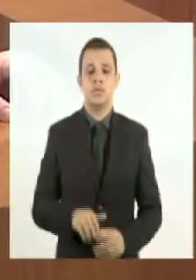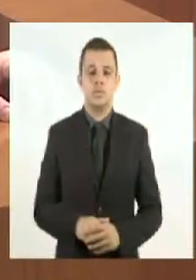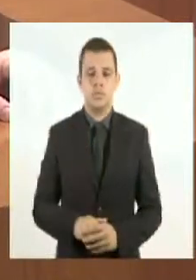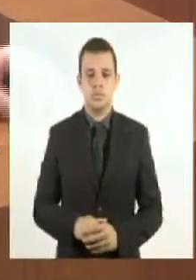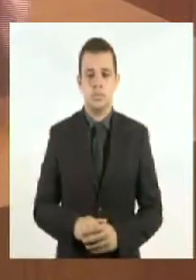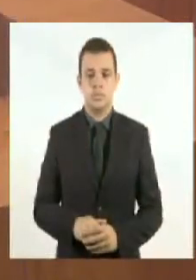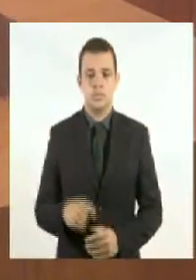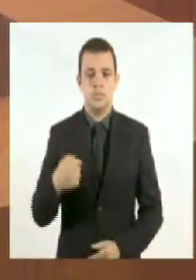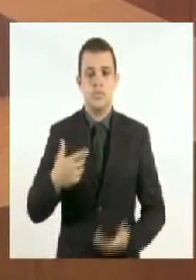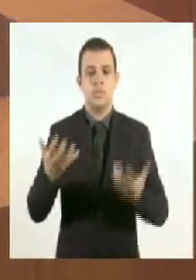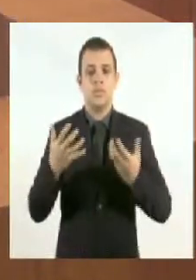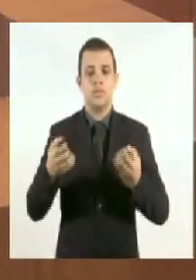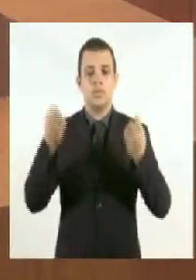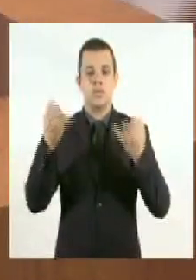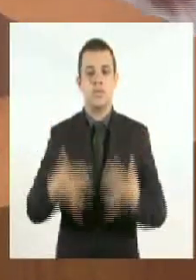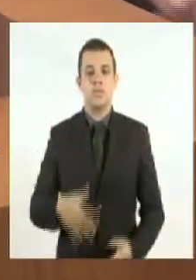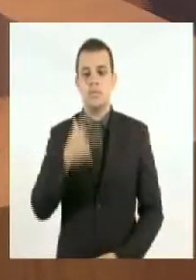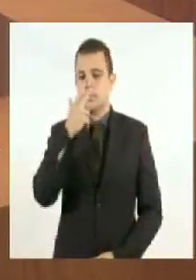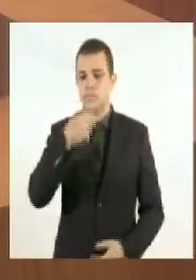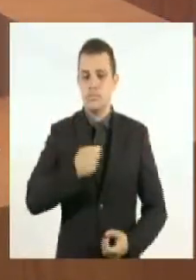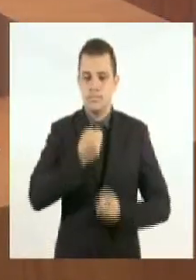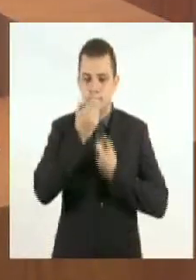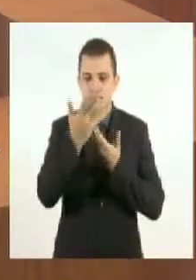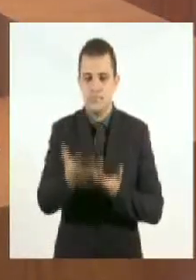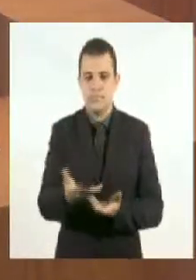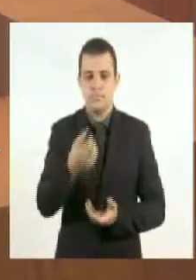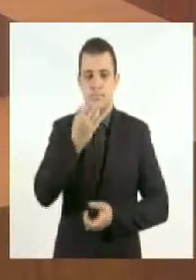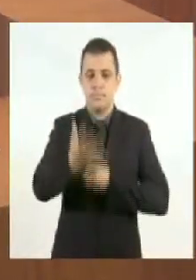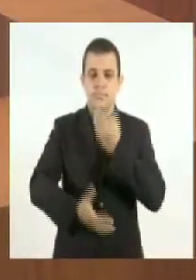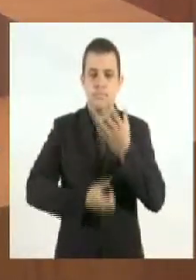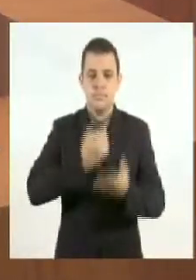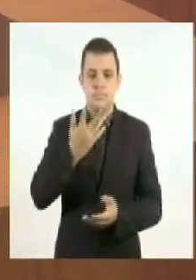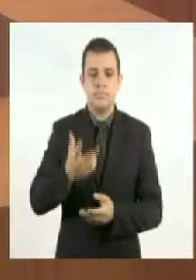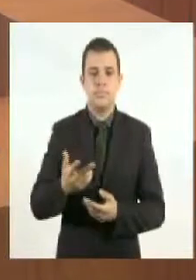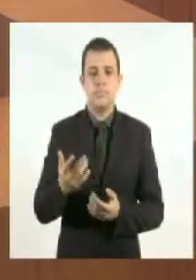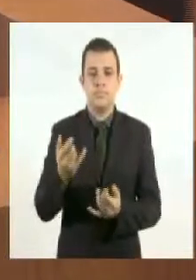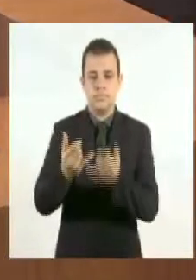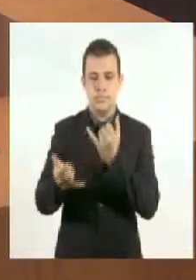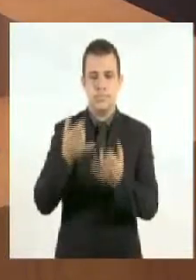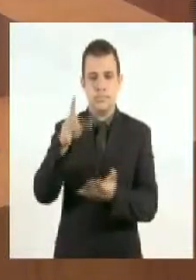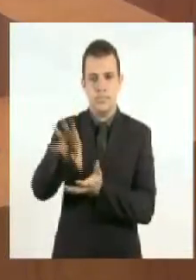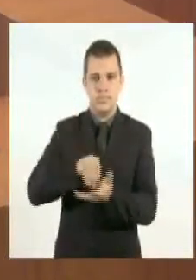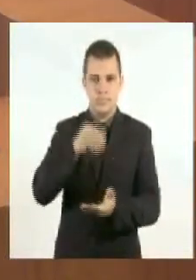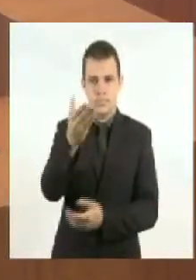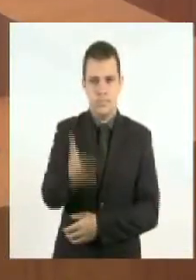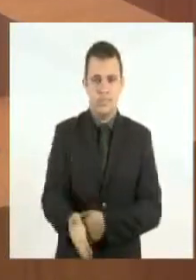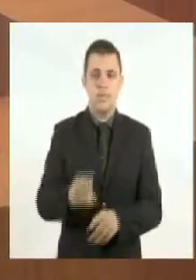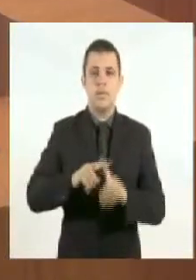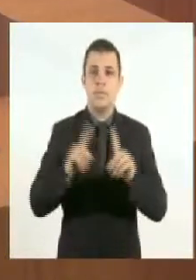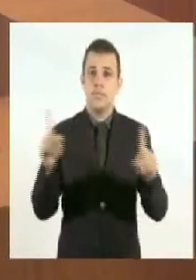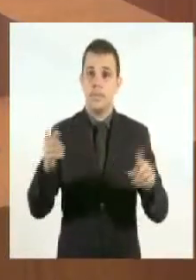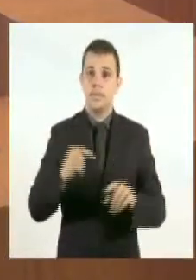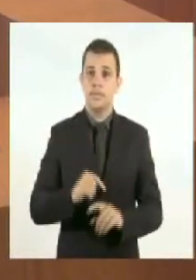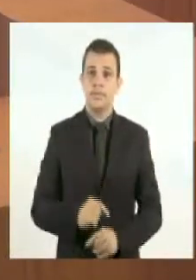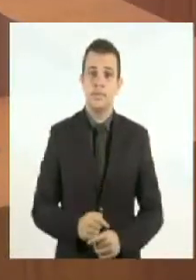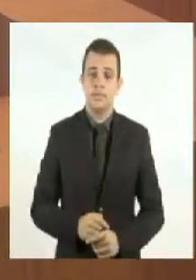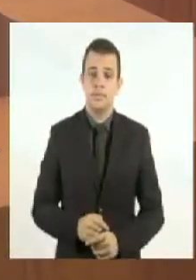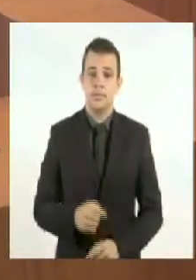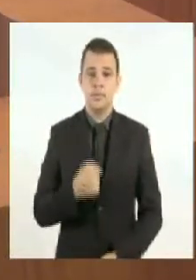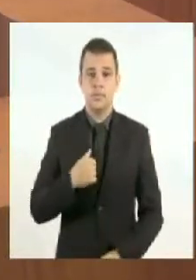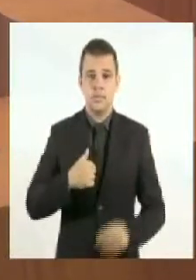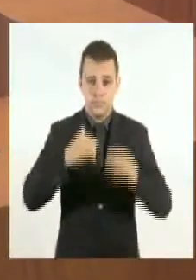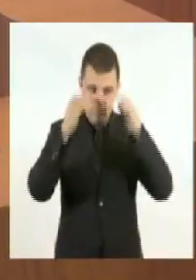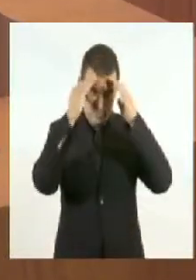num tom de desabafo parecido com o que Vossa Excelência falou. Mas, em respeito ao